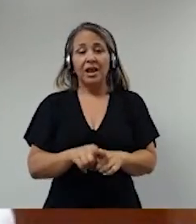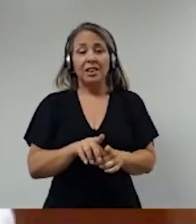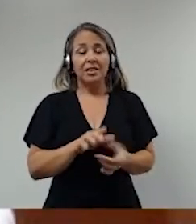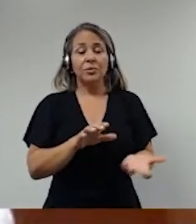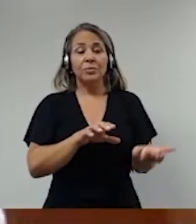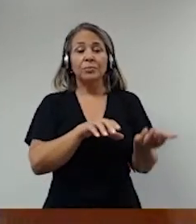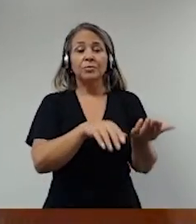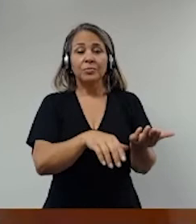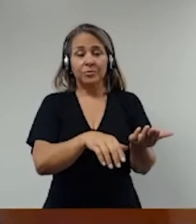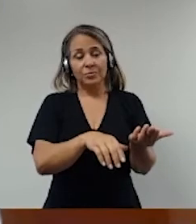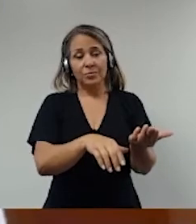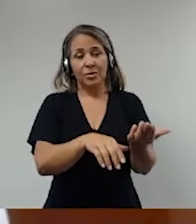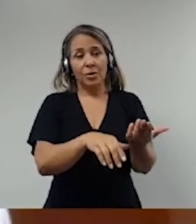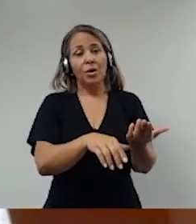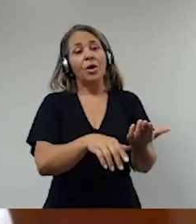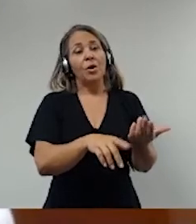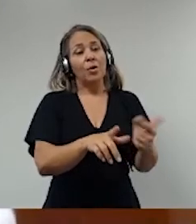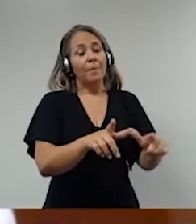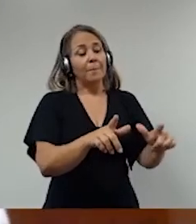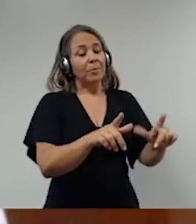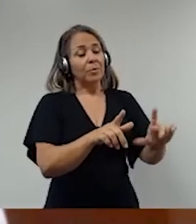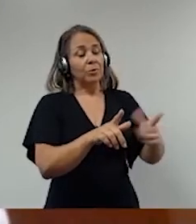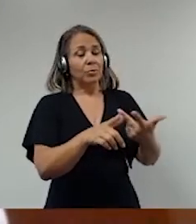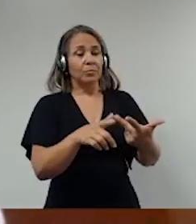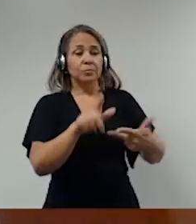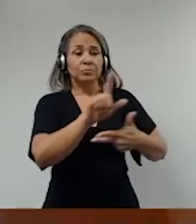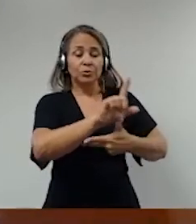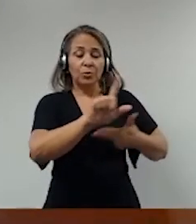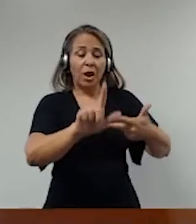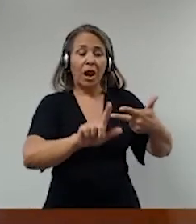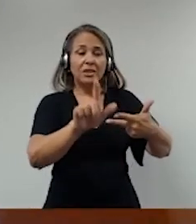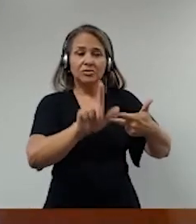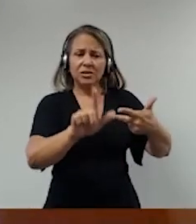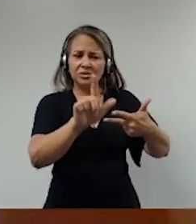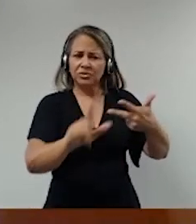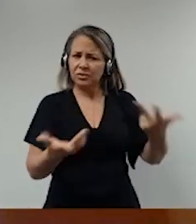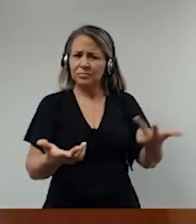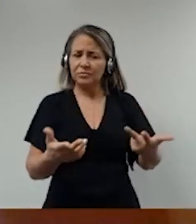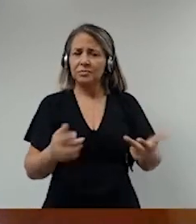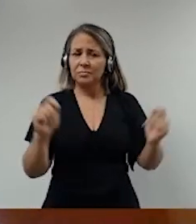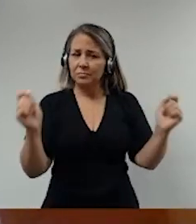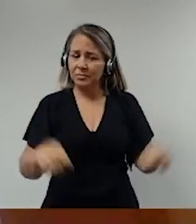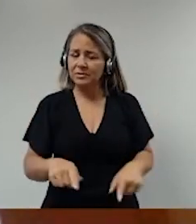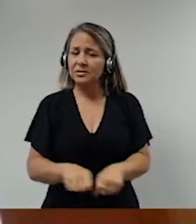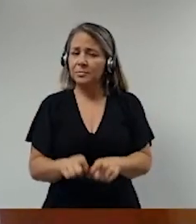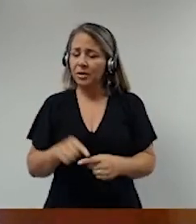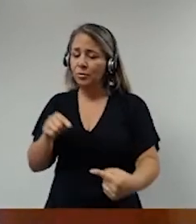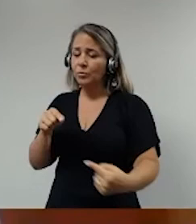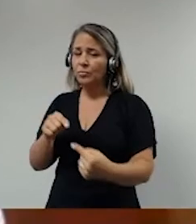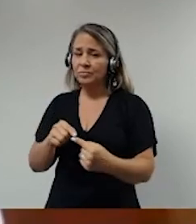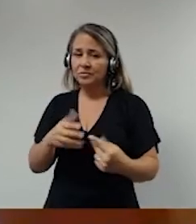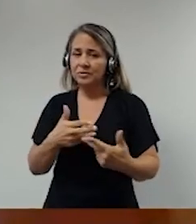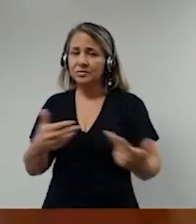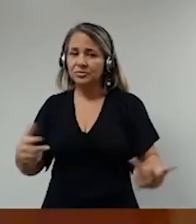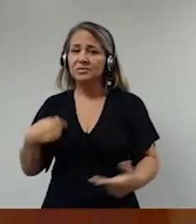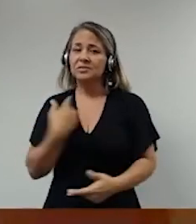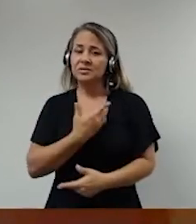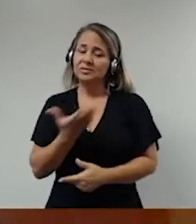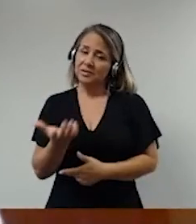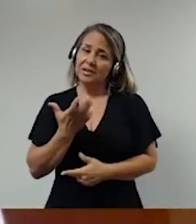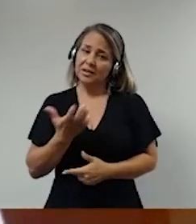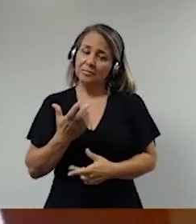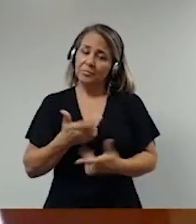quero dizer é que nós precisamos ter uma atuação coerente com aquilo que nós desejamos estender para o